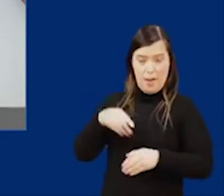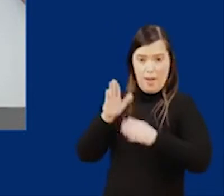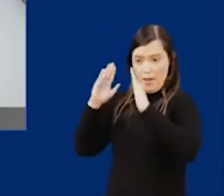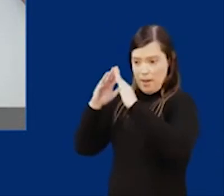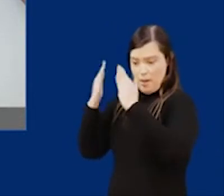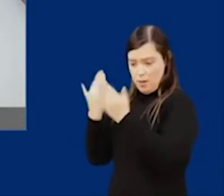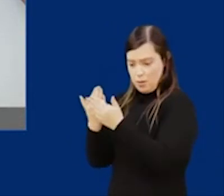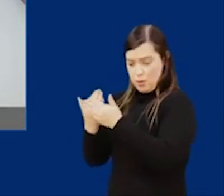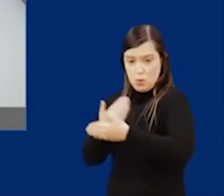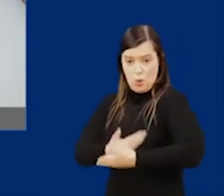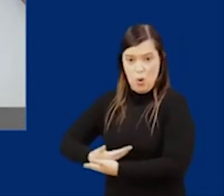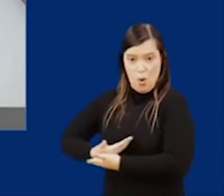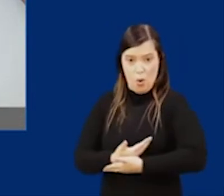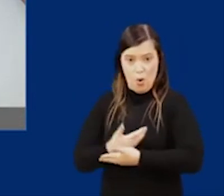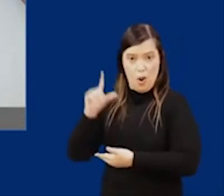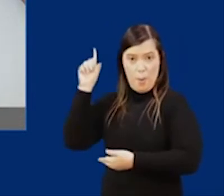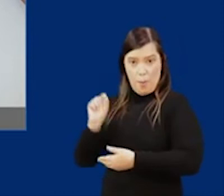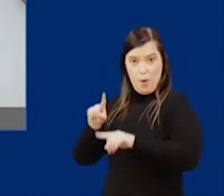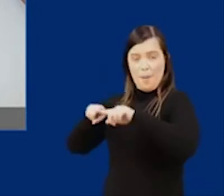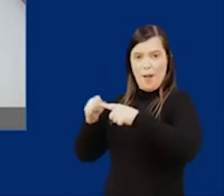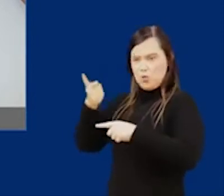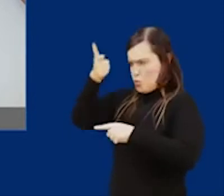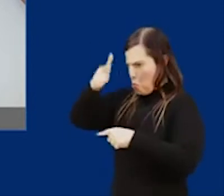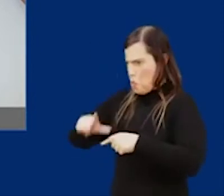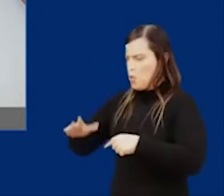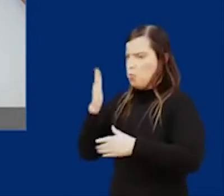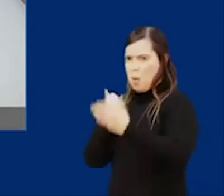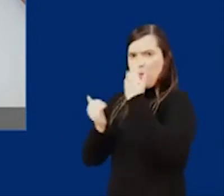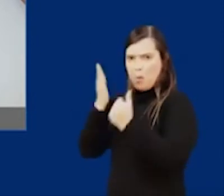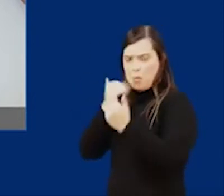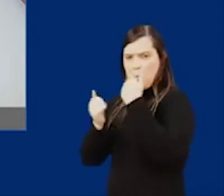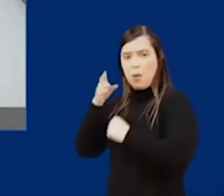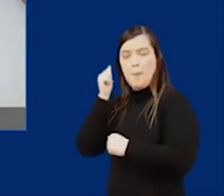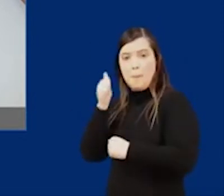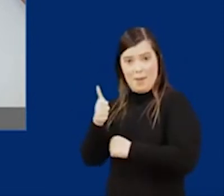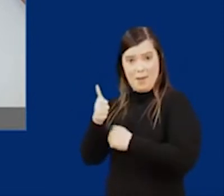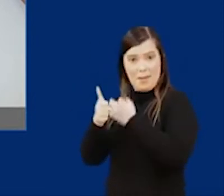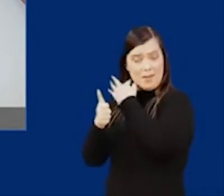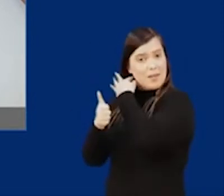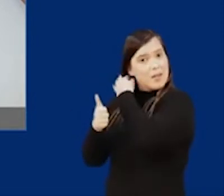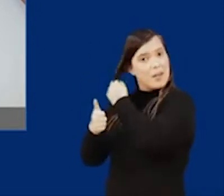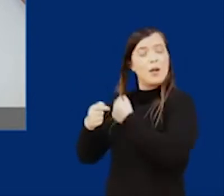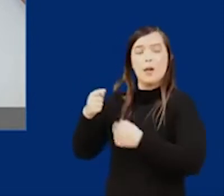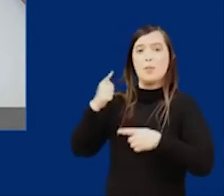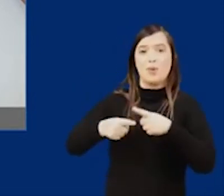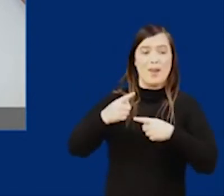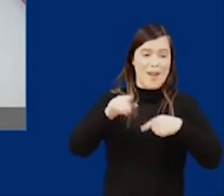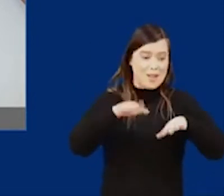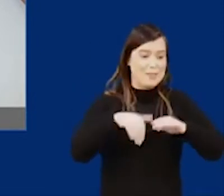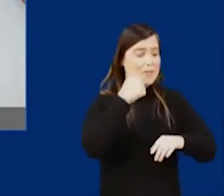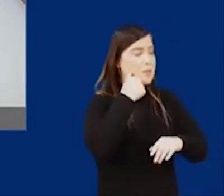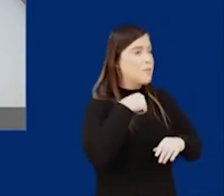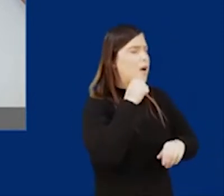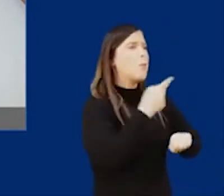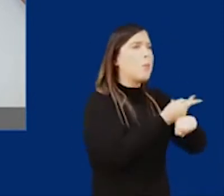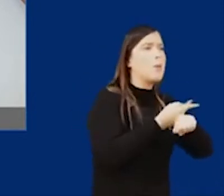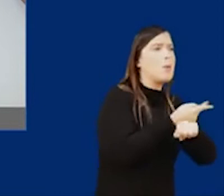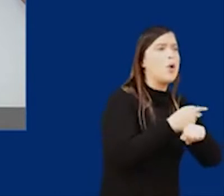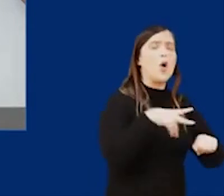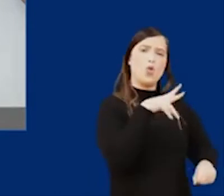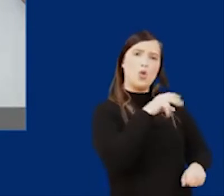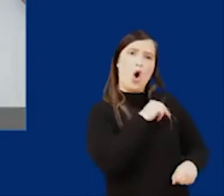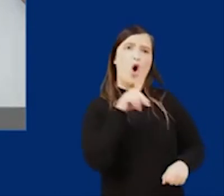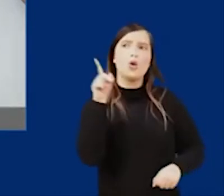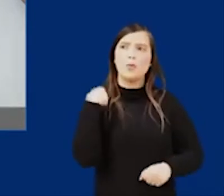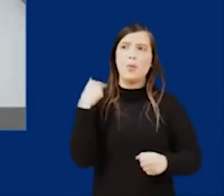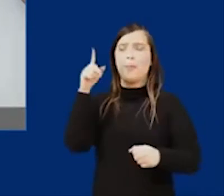ele se alimenta com todas as refeições muito bem. Eu digo porque tem colegas, ou até mães que me procuram e falam assim, nossa, Ariane, o pediatra falou que meu